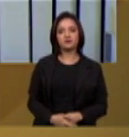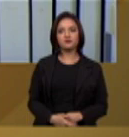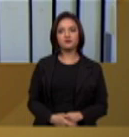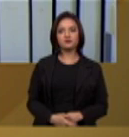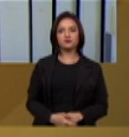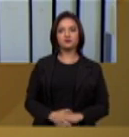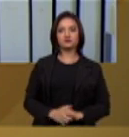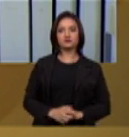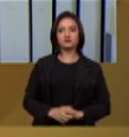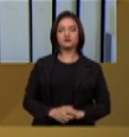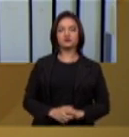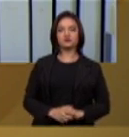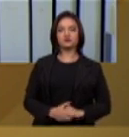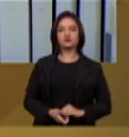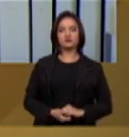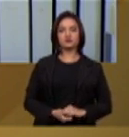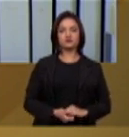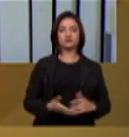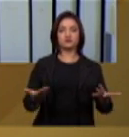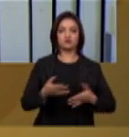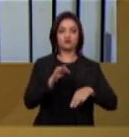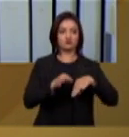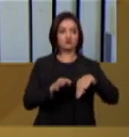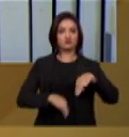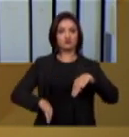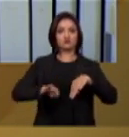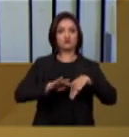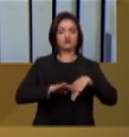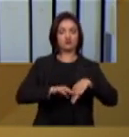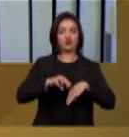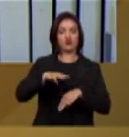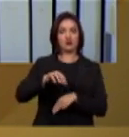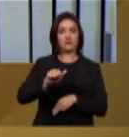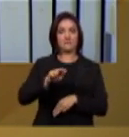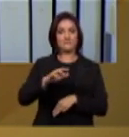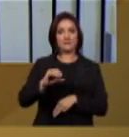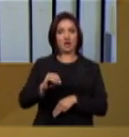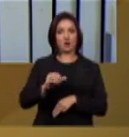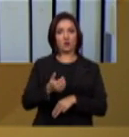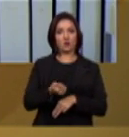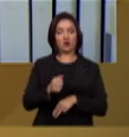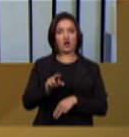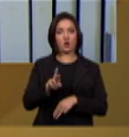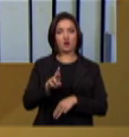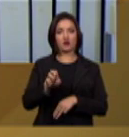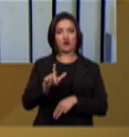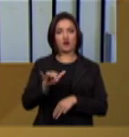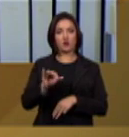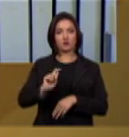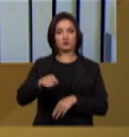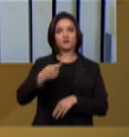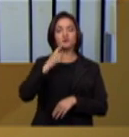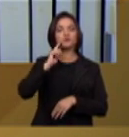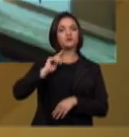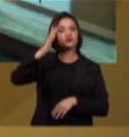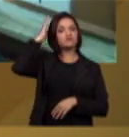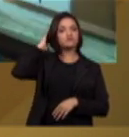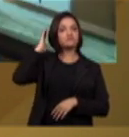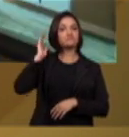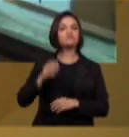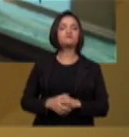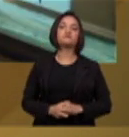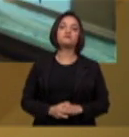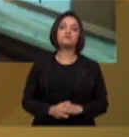Obrigado. Agradeço ao relator e passo a palavra ao ministro Marco Aurélio. Presidente, inicio